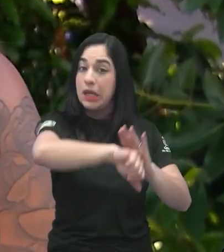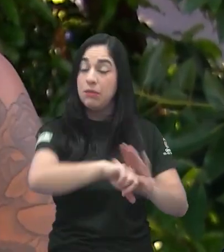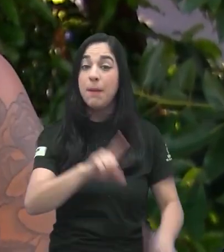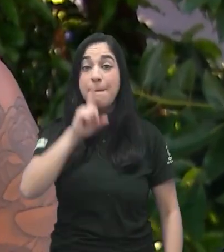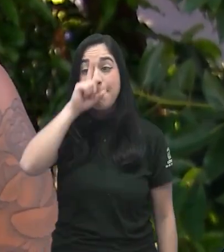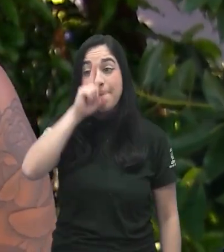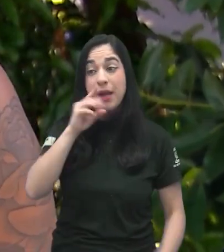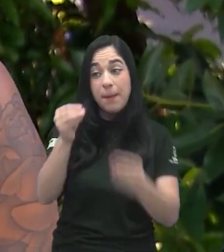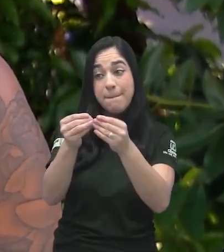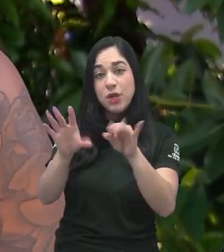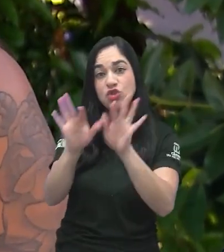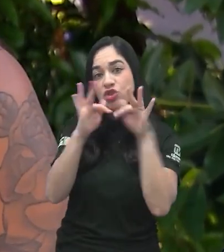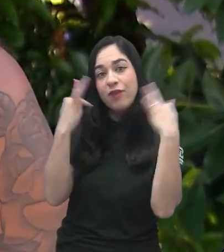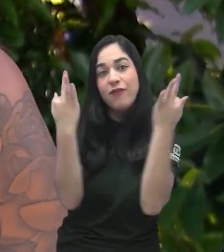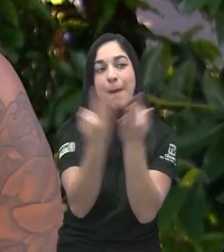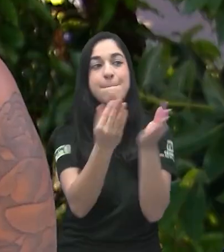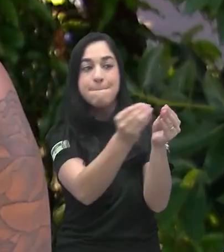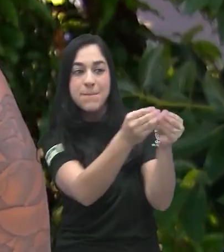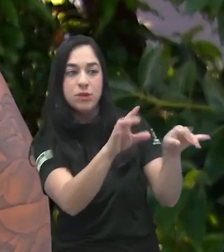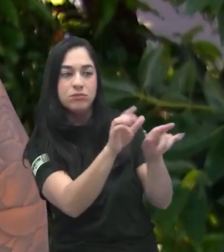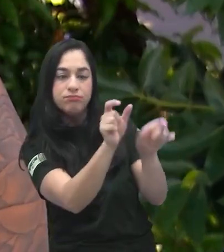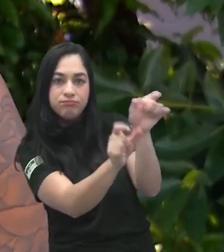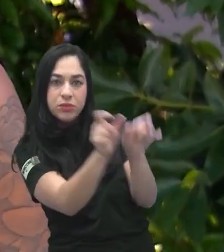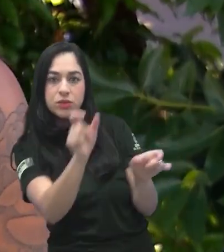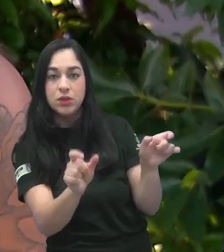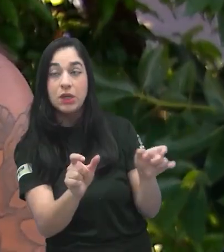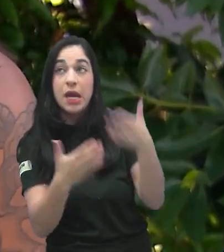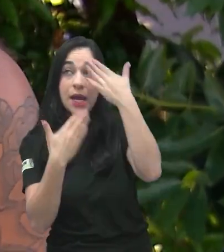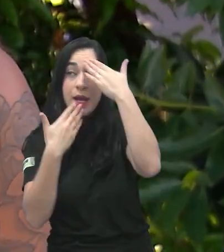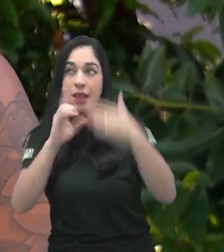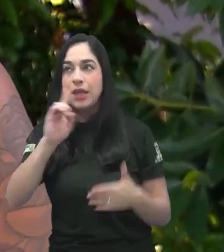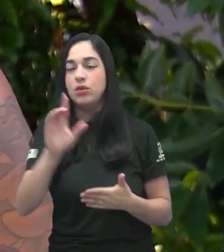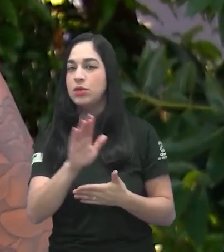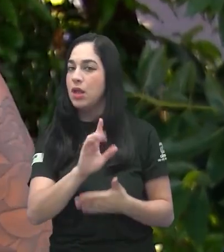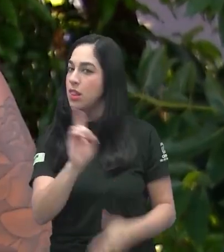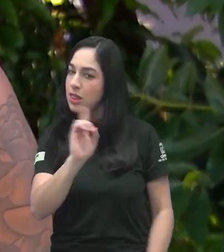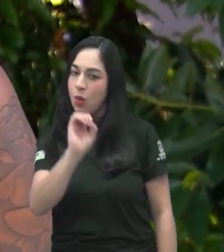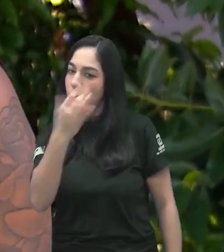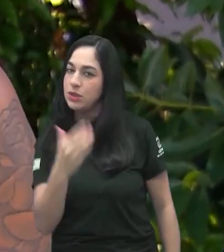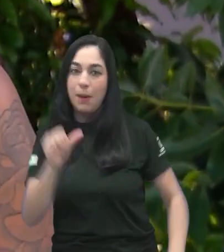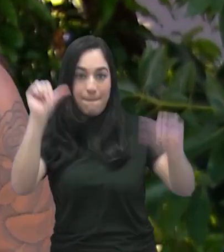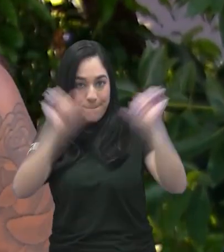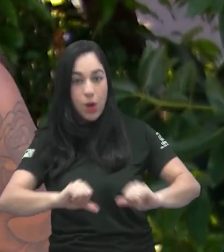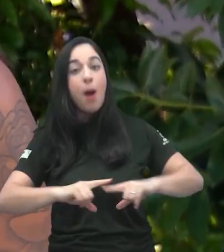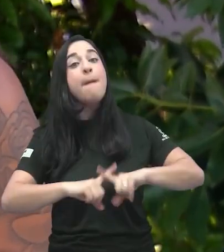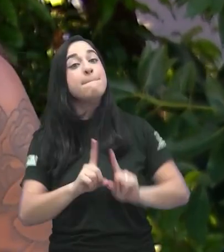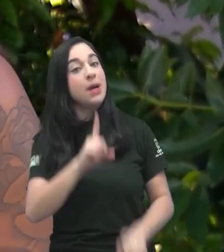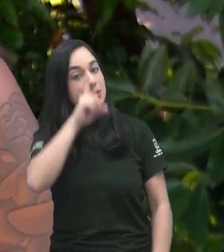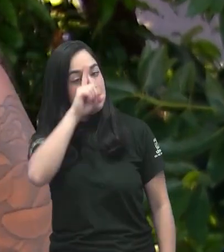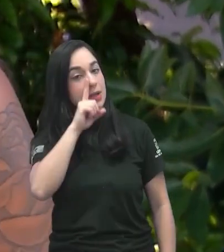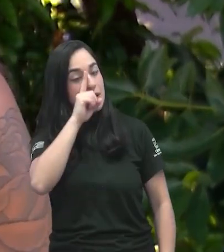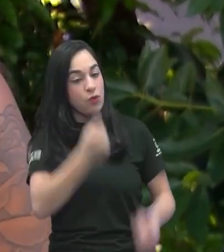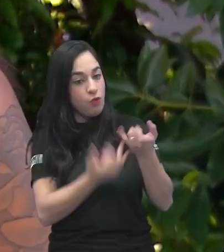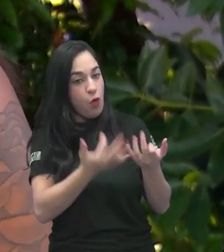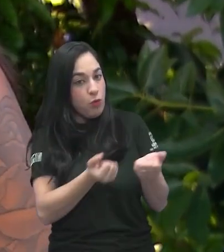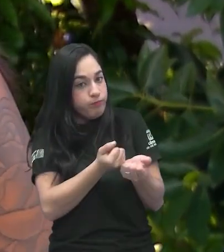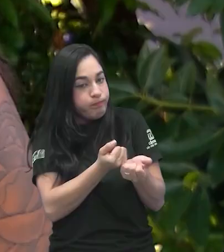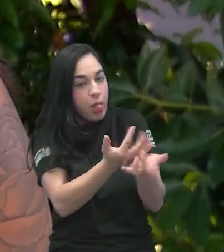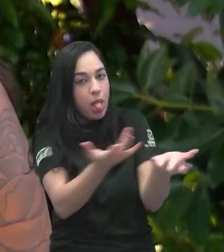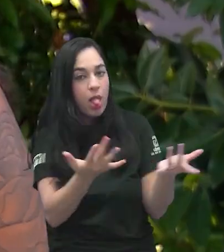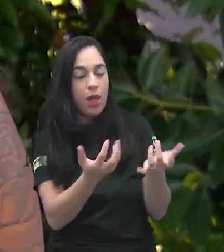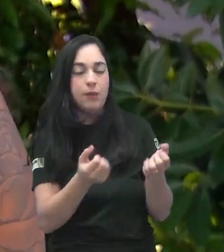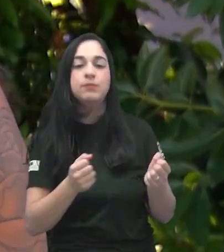crime, né? E você pode causar dano para outra pessoa, para outra família. Graças a Deus não aconteceu nada demais, mas poderia ter